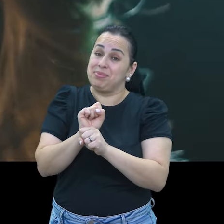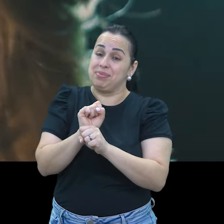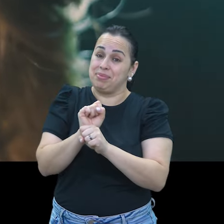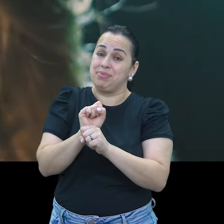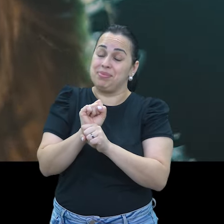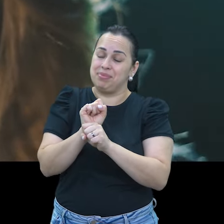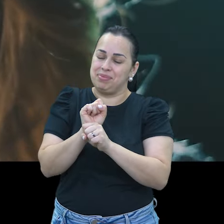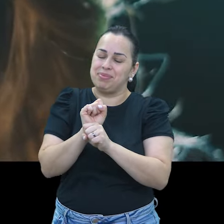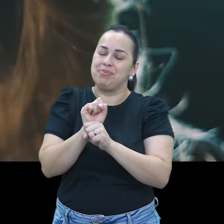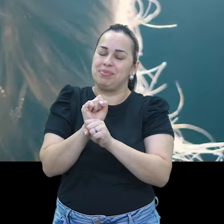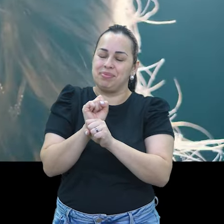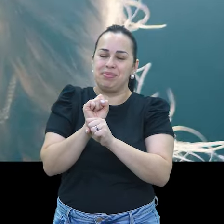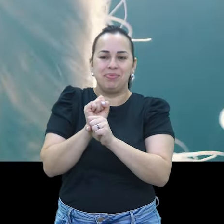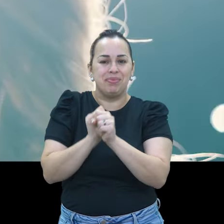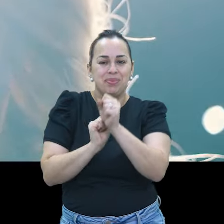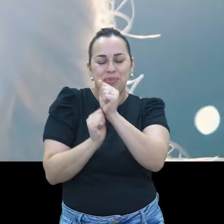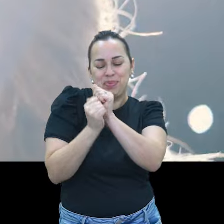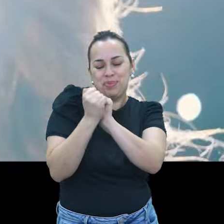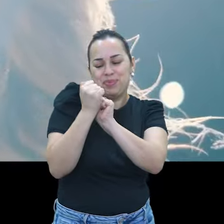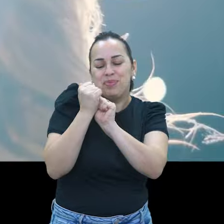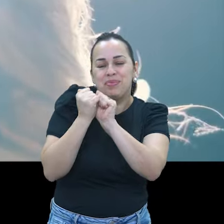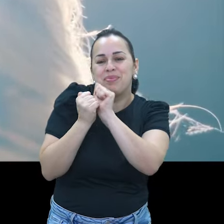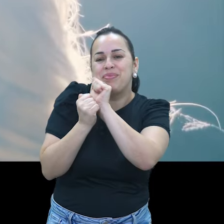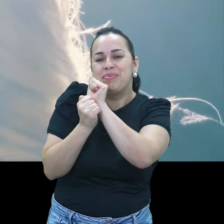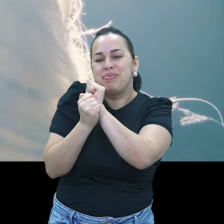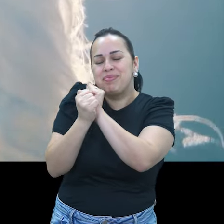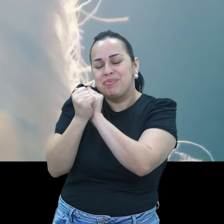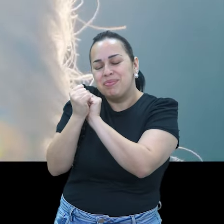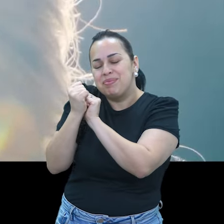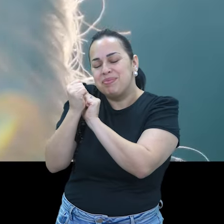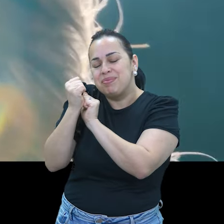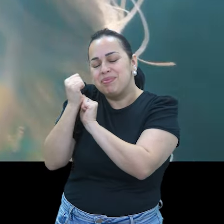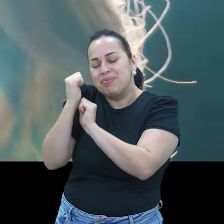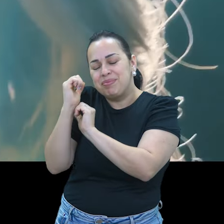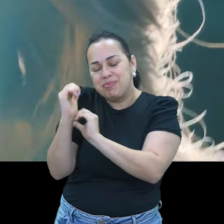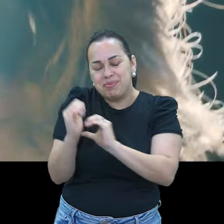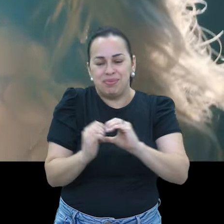espero. Pra te amar agora.